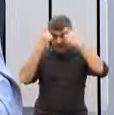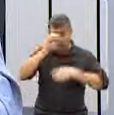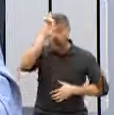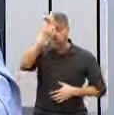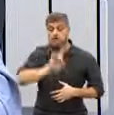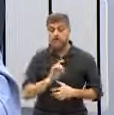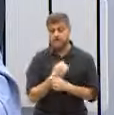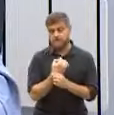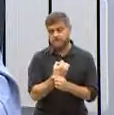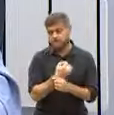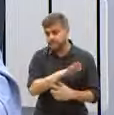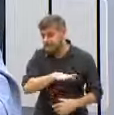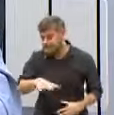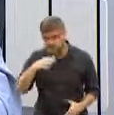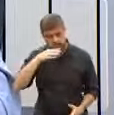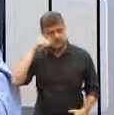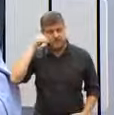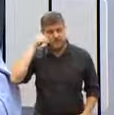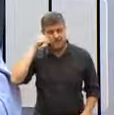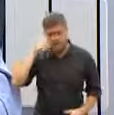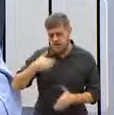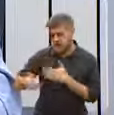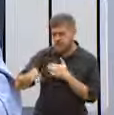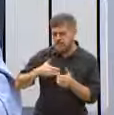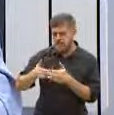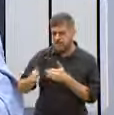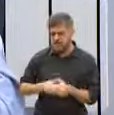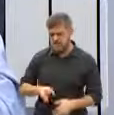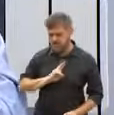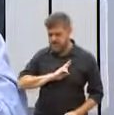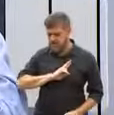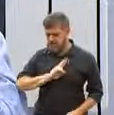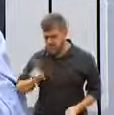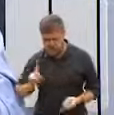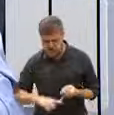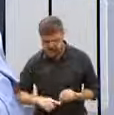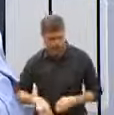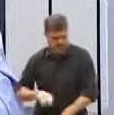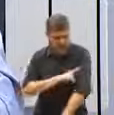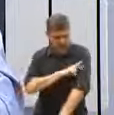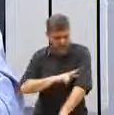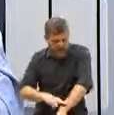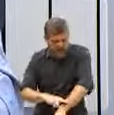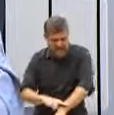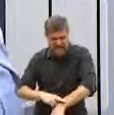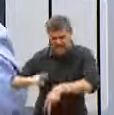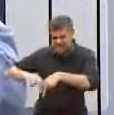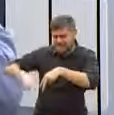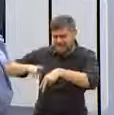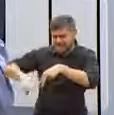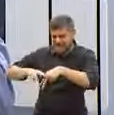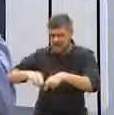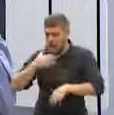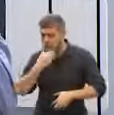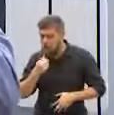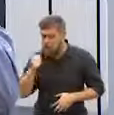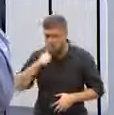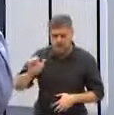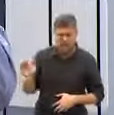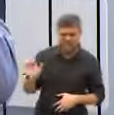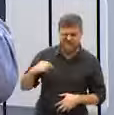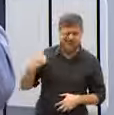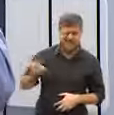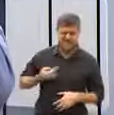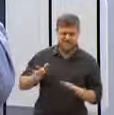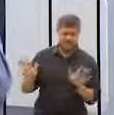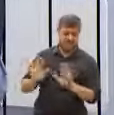de direitos da criança e do adolescente. Independente de credo, de raça, de opção sexual, isso não compete a gente. Nós temos que